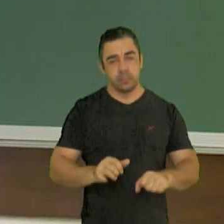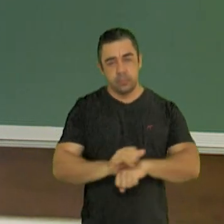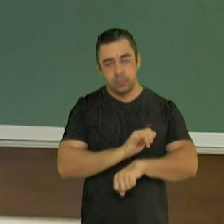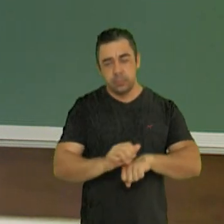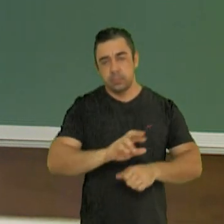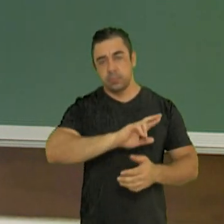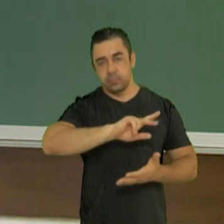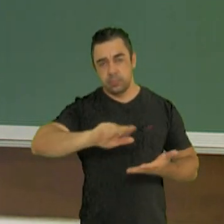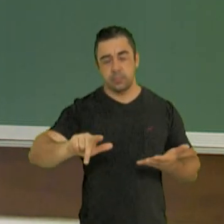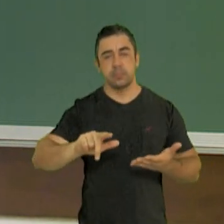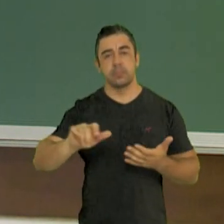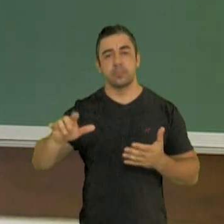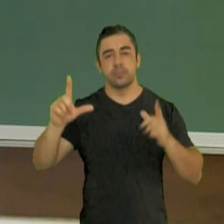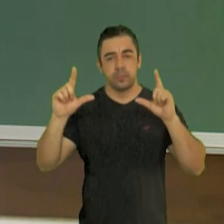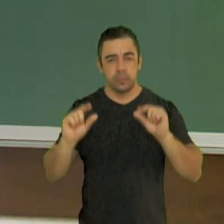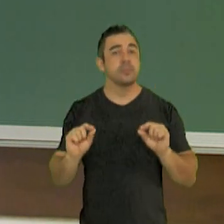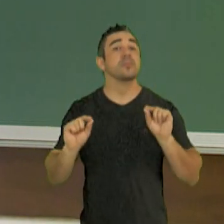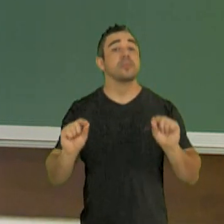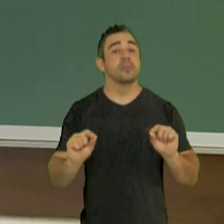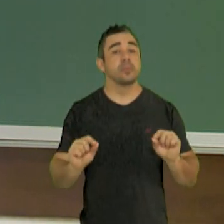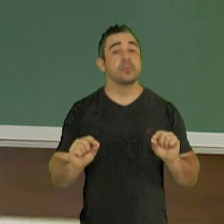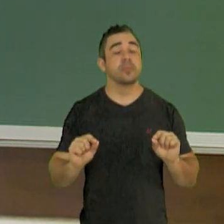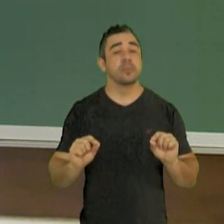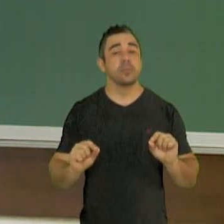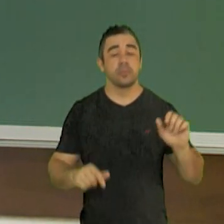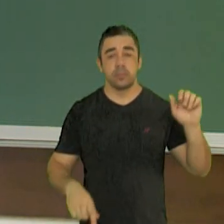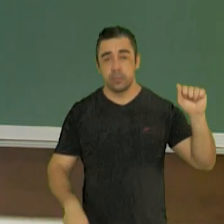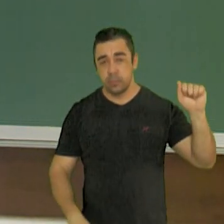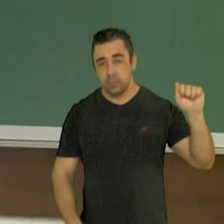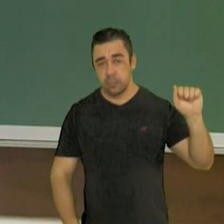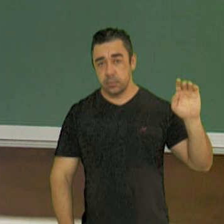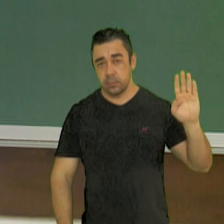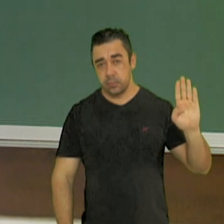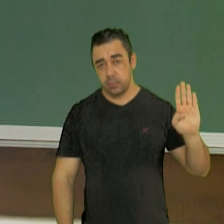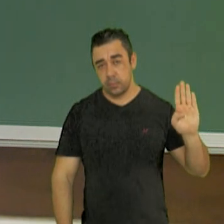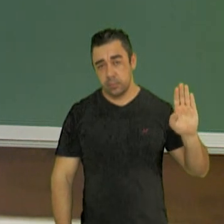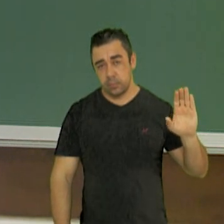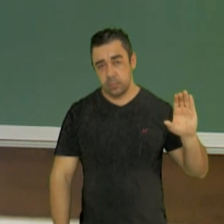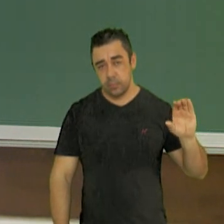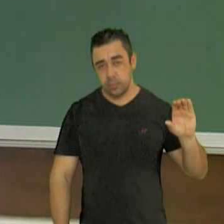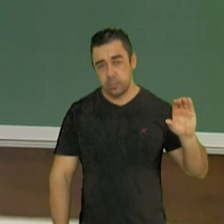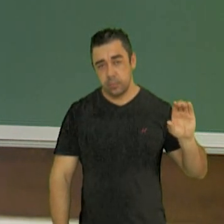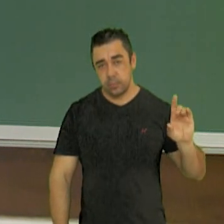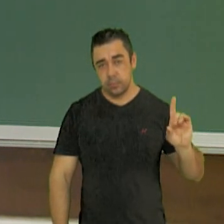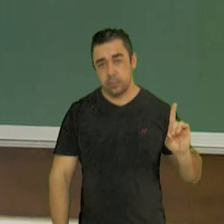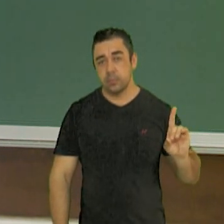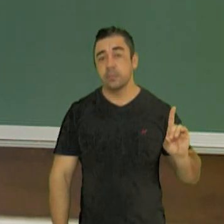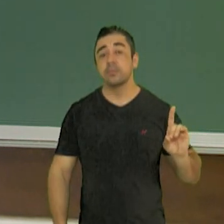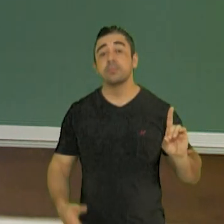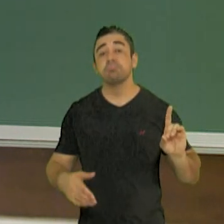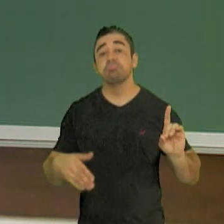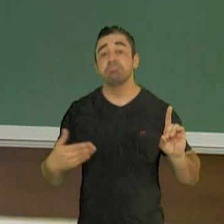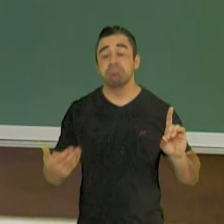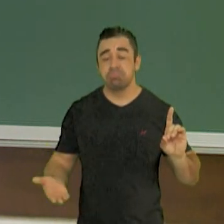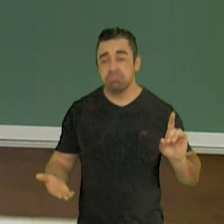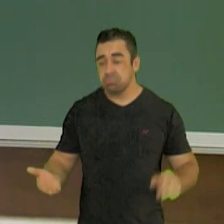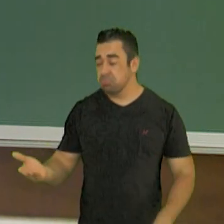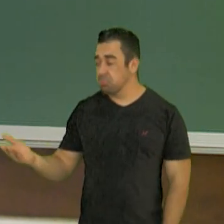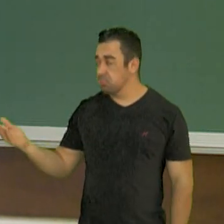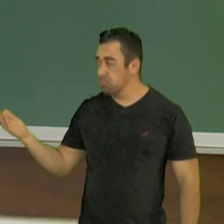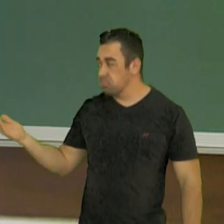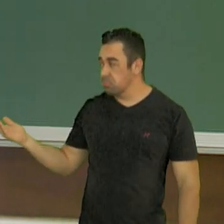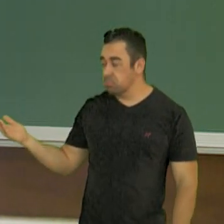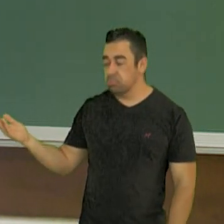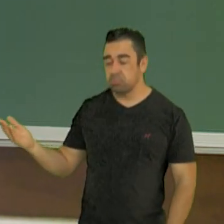diminuir principalmente a crise de refugiados, letra A, letra B, a poluição industrial, letra C, a